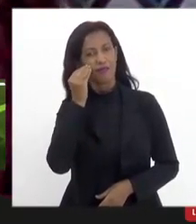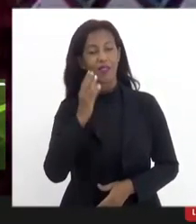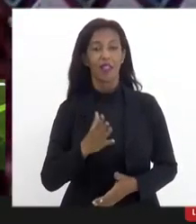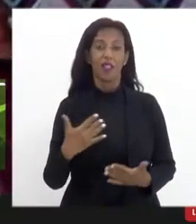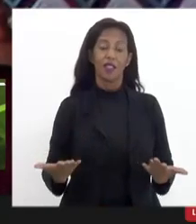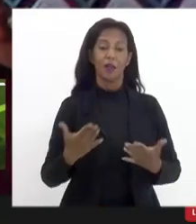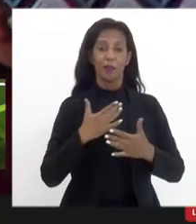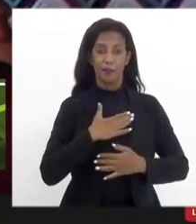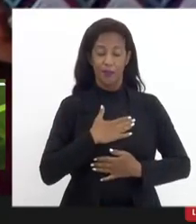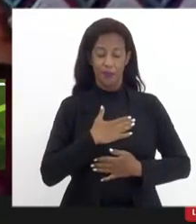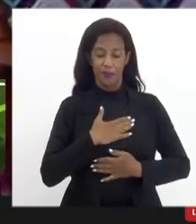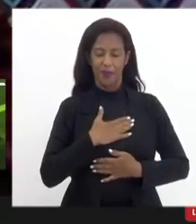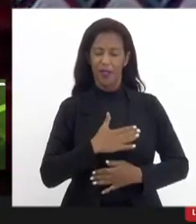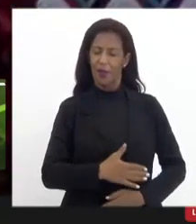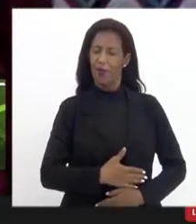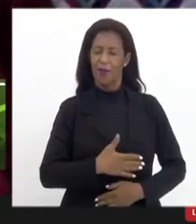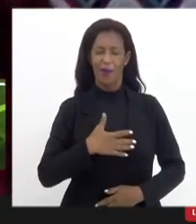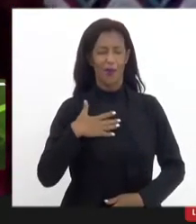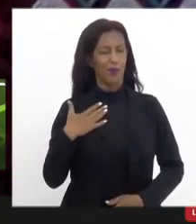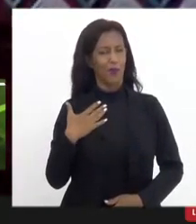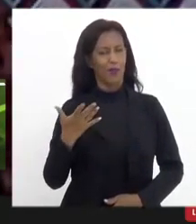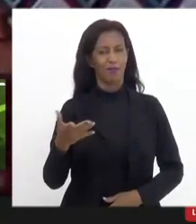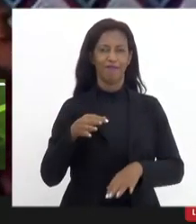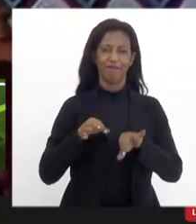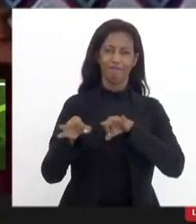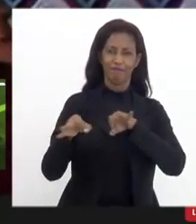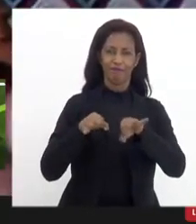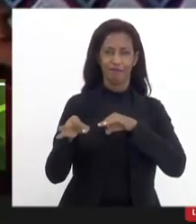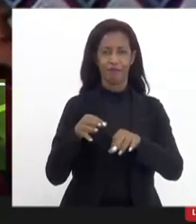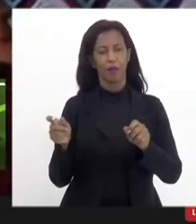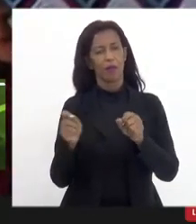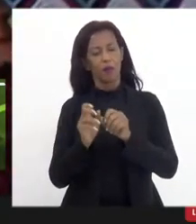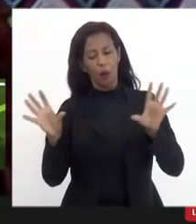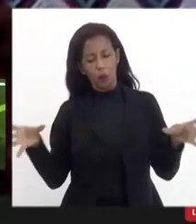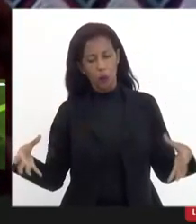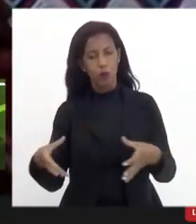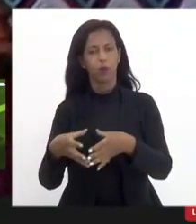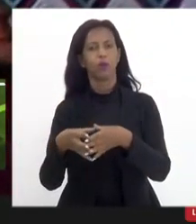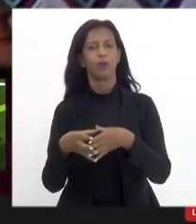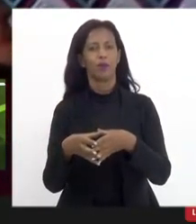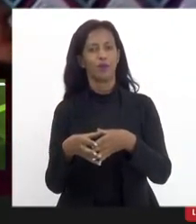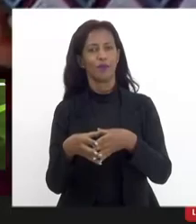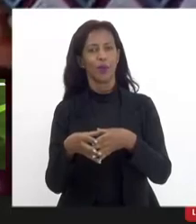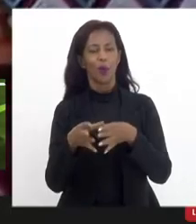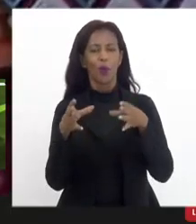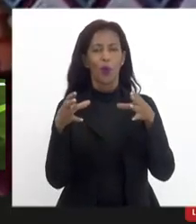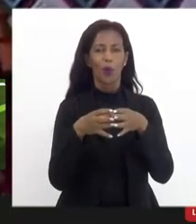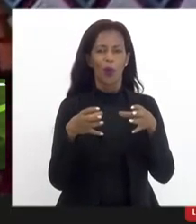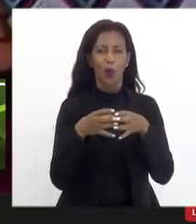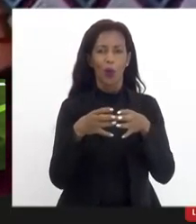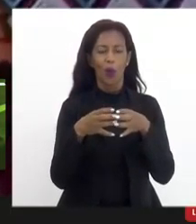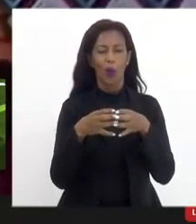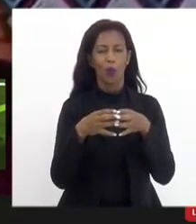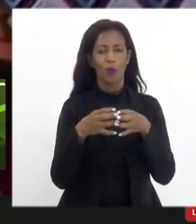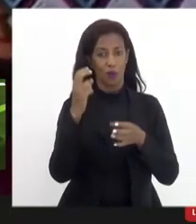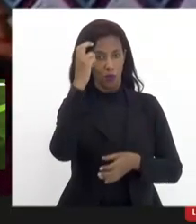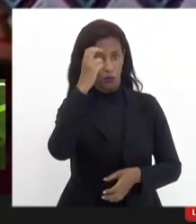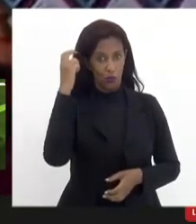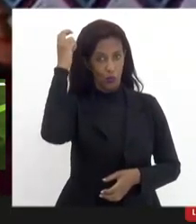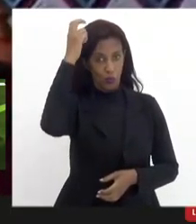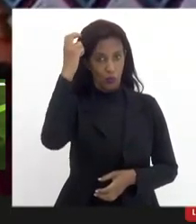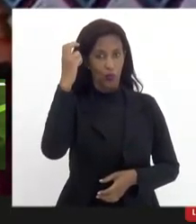mim, é uma honra poder apresentar esse projeto, poder fazê-lo conjuntamente, né, com a Comissão de Cultura, que